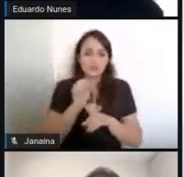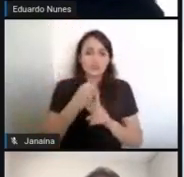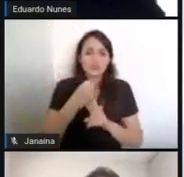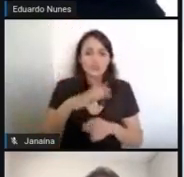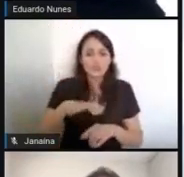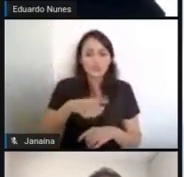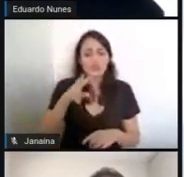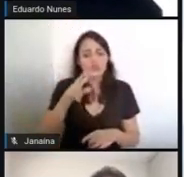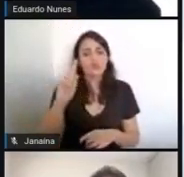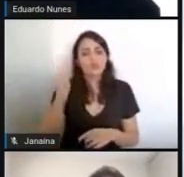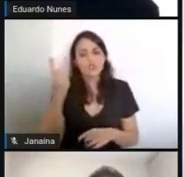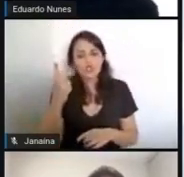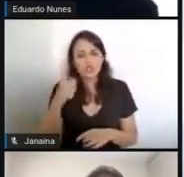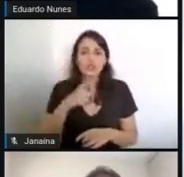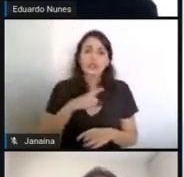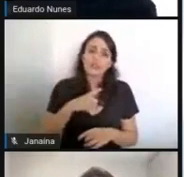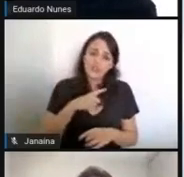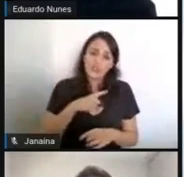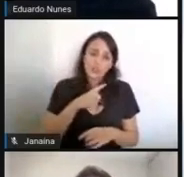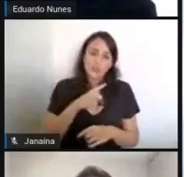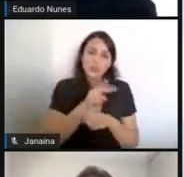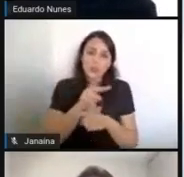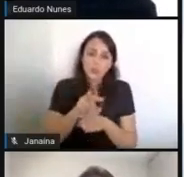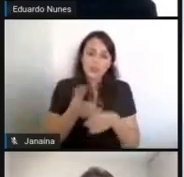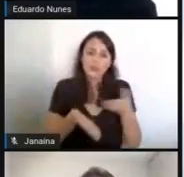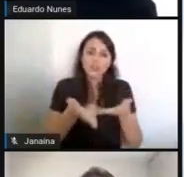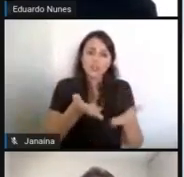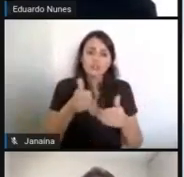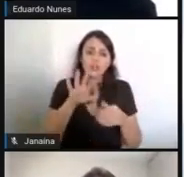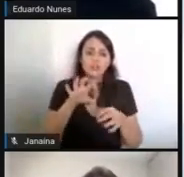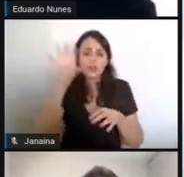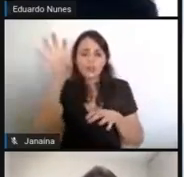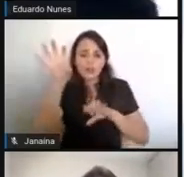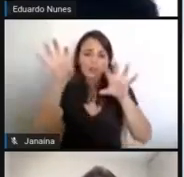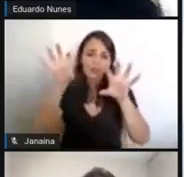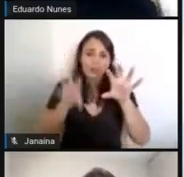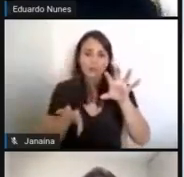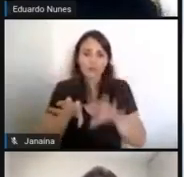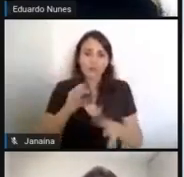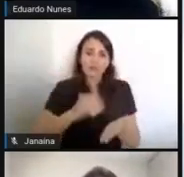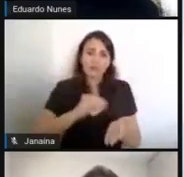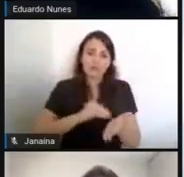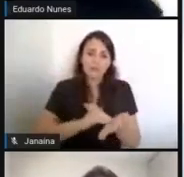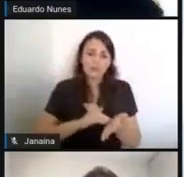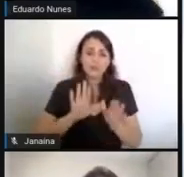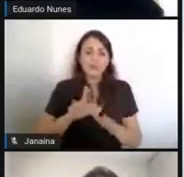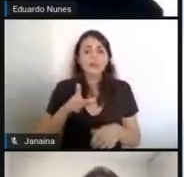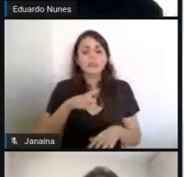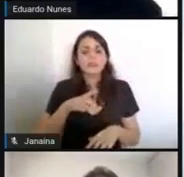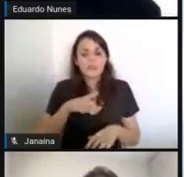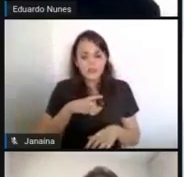do SUS ela seja maior em alguns municípios e menor em outros, e a gente tem também serviços específicos do SUS